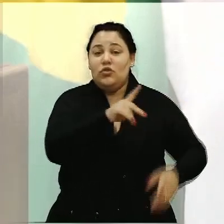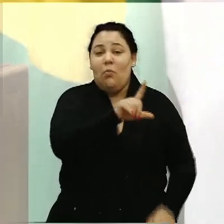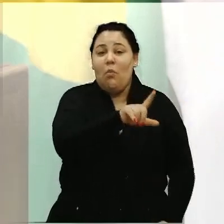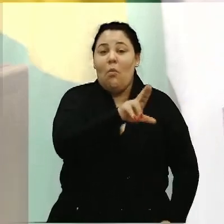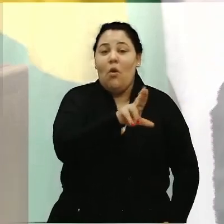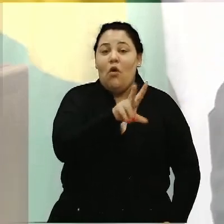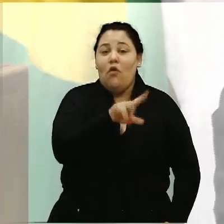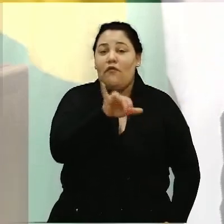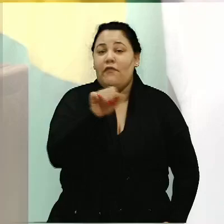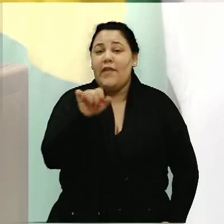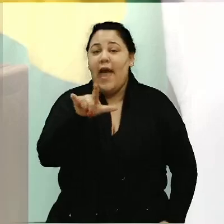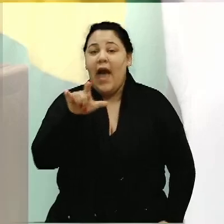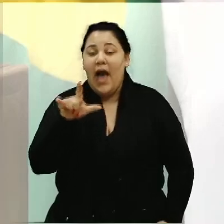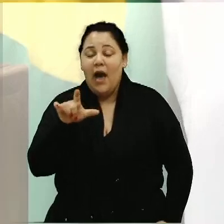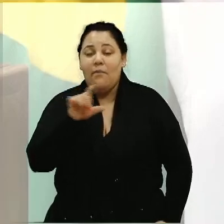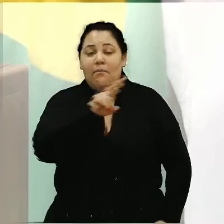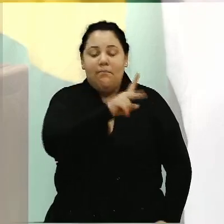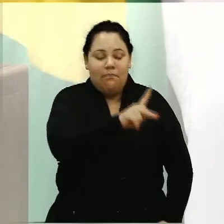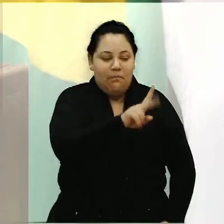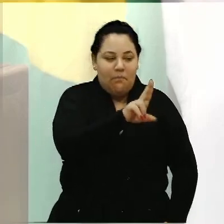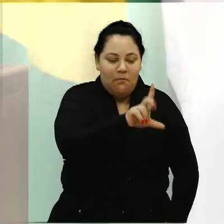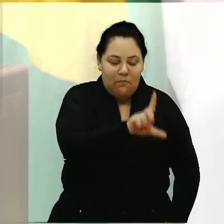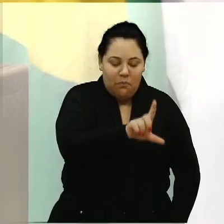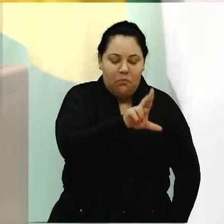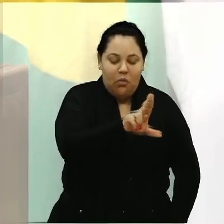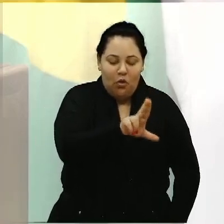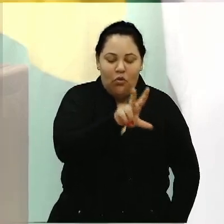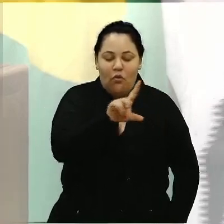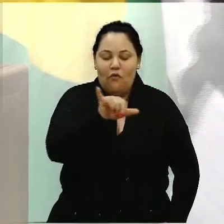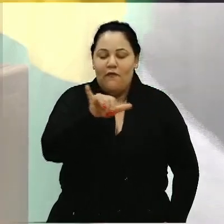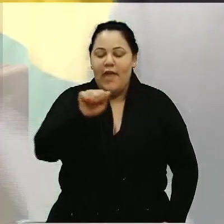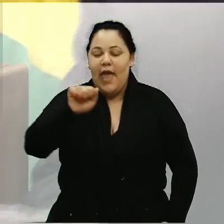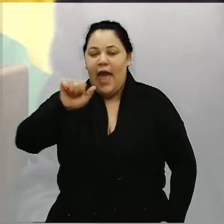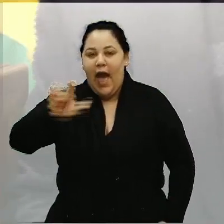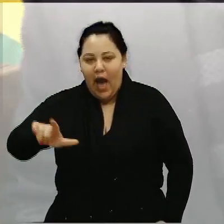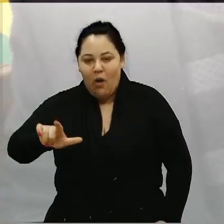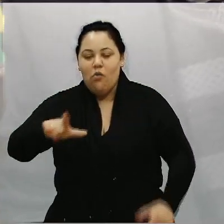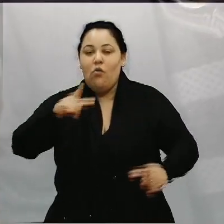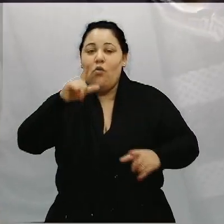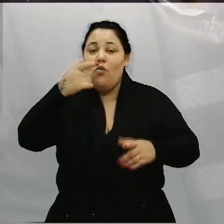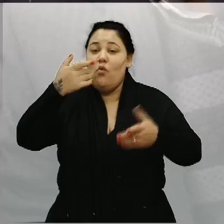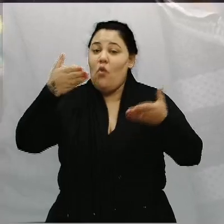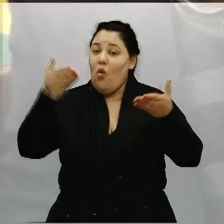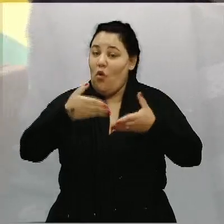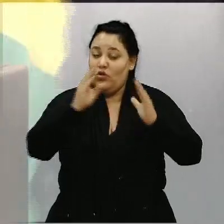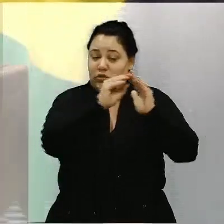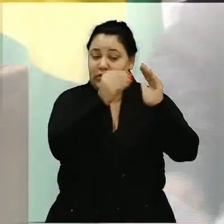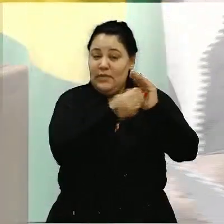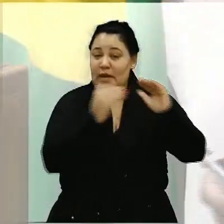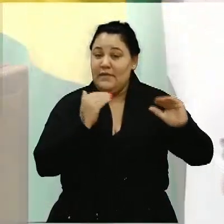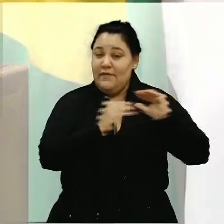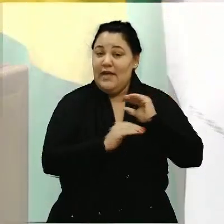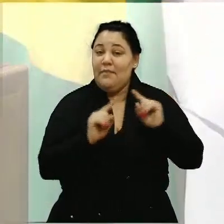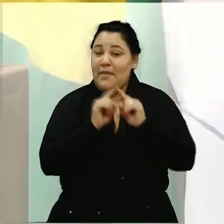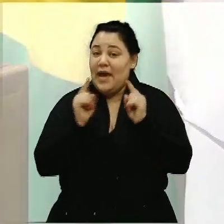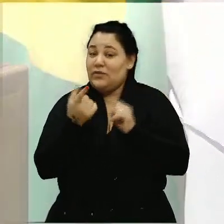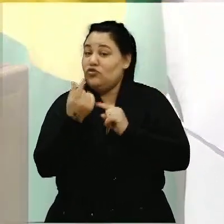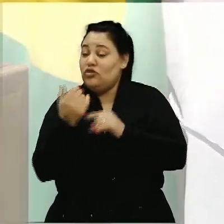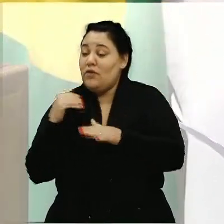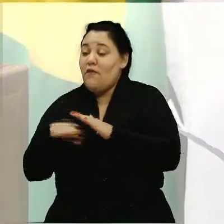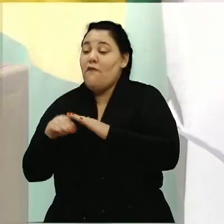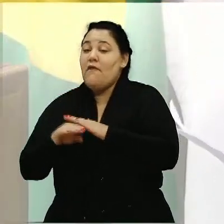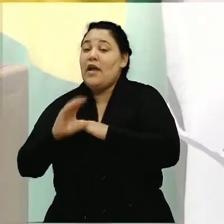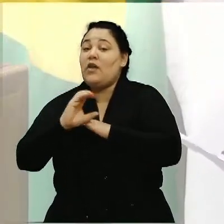Nós vamos discutir o pluvial. Hoje o SAMAI repassa, mas o dinheiro vai para o Caixa Livre, não vai para a Secretaria de